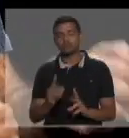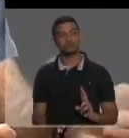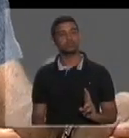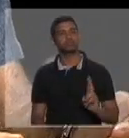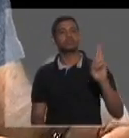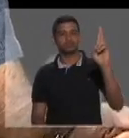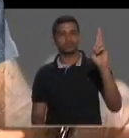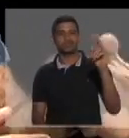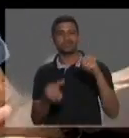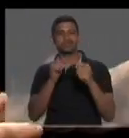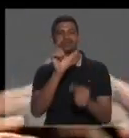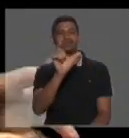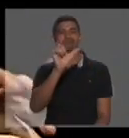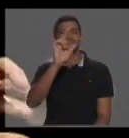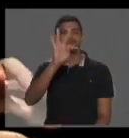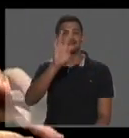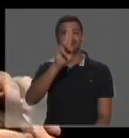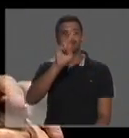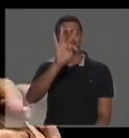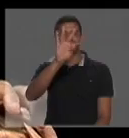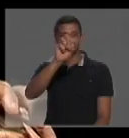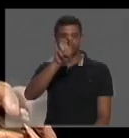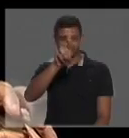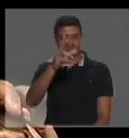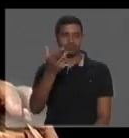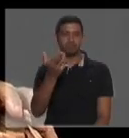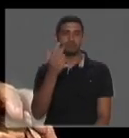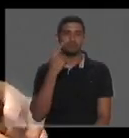de tutor. Ou seja, aí você tem